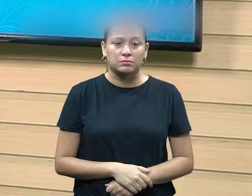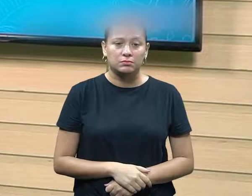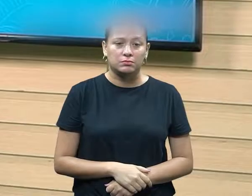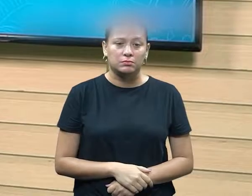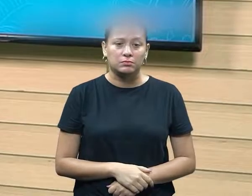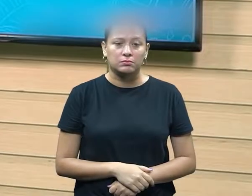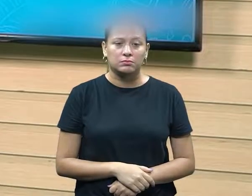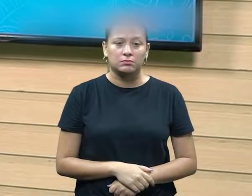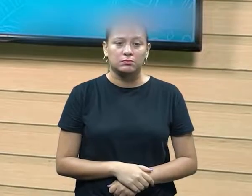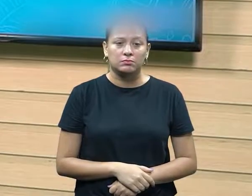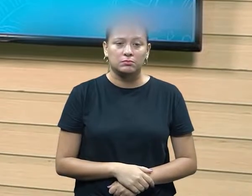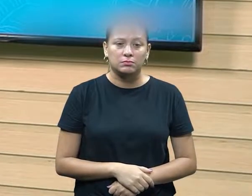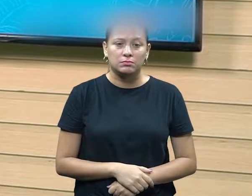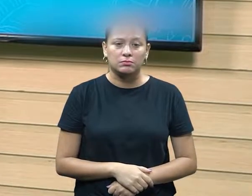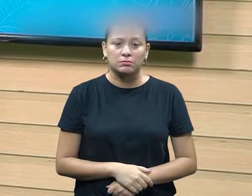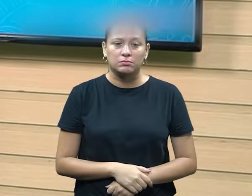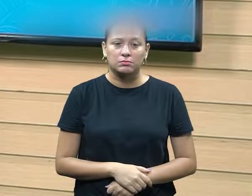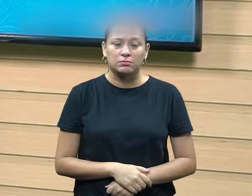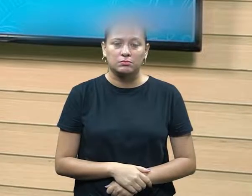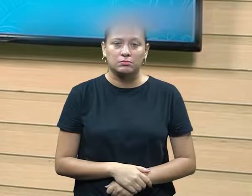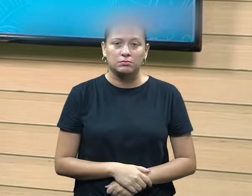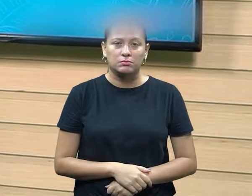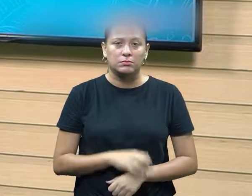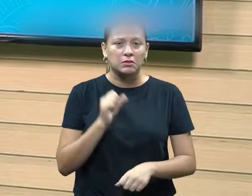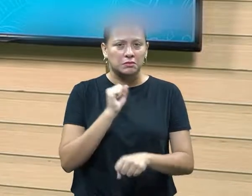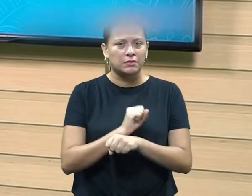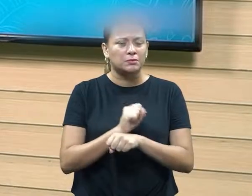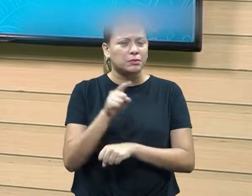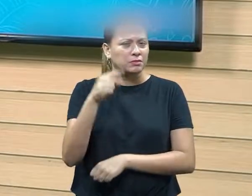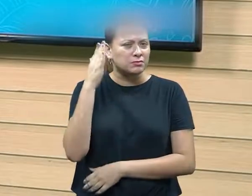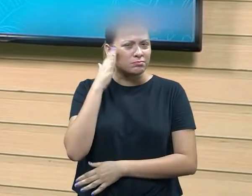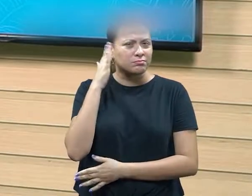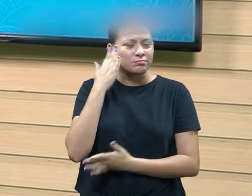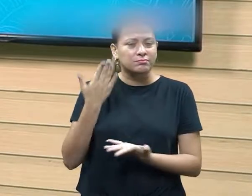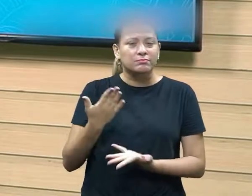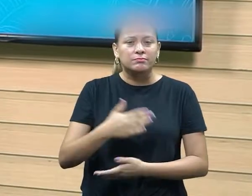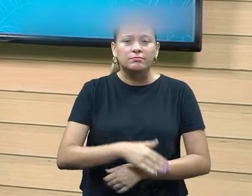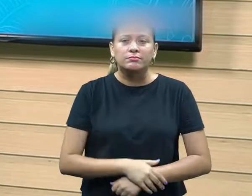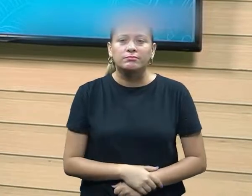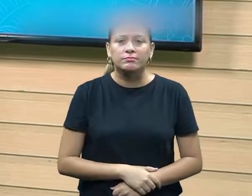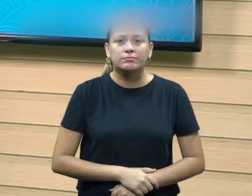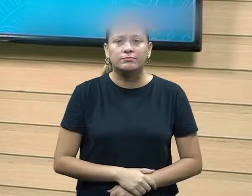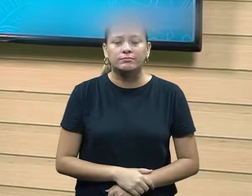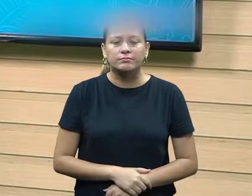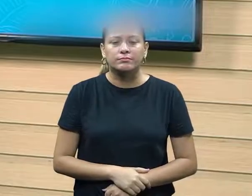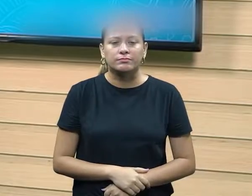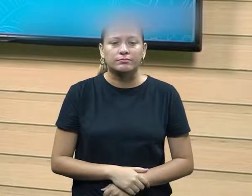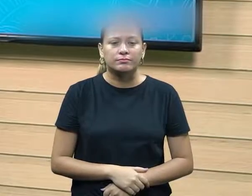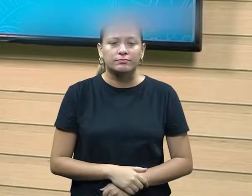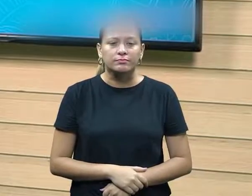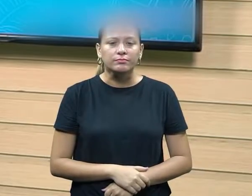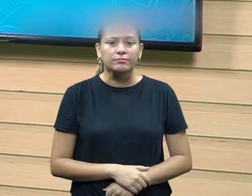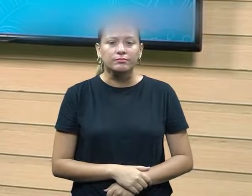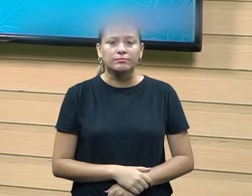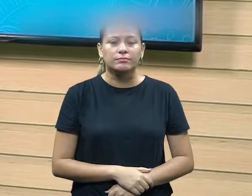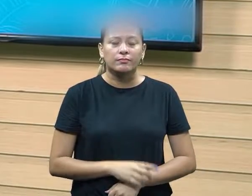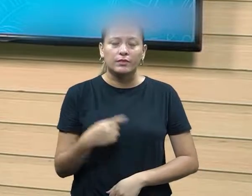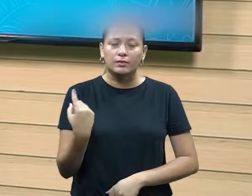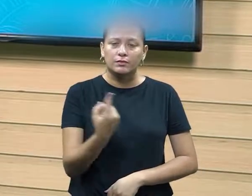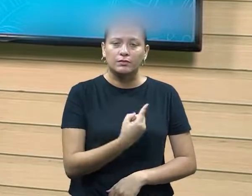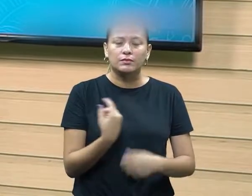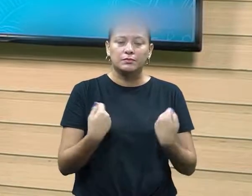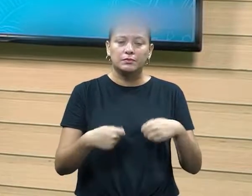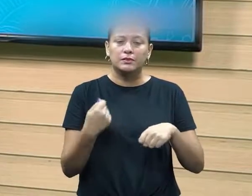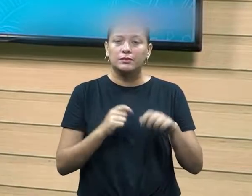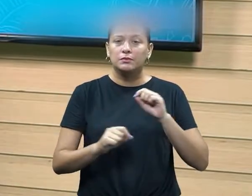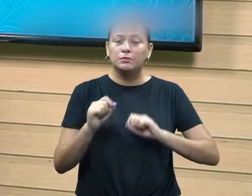outro. E eu espero que vocês estejam me compreendendo, né? Então é isso, alunos. Nós precisamos